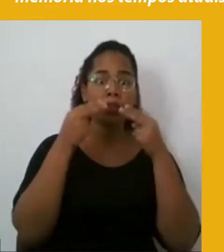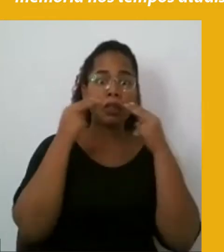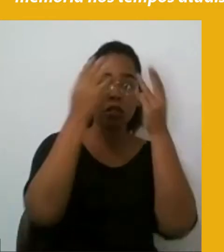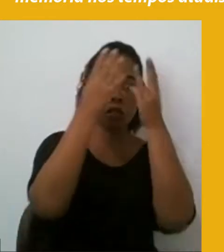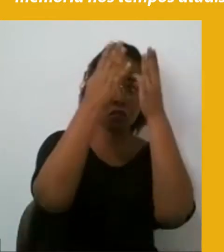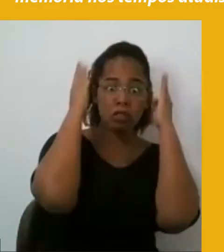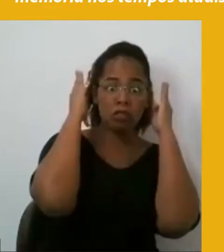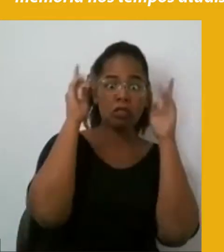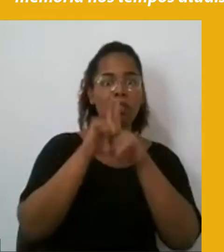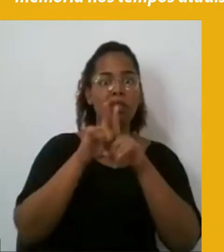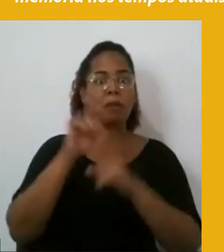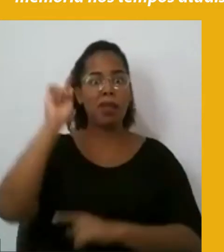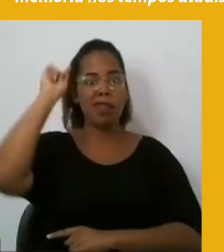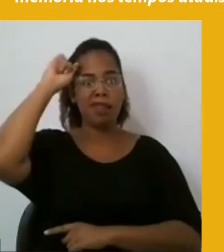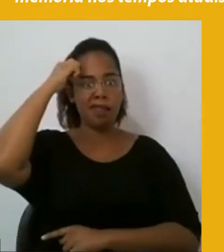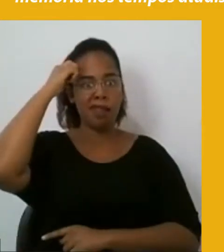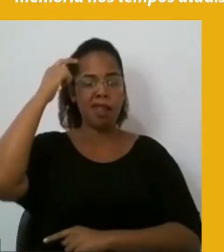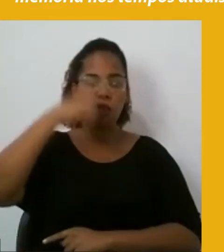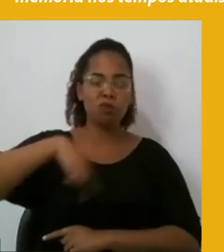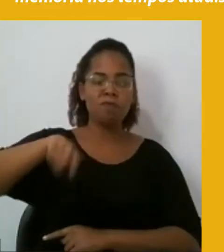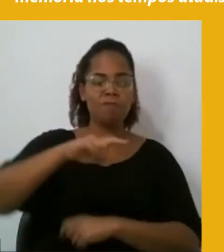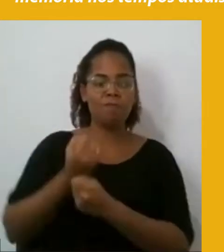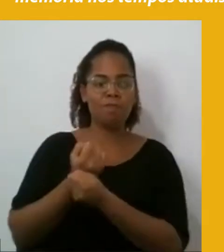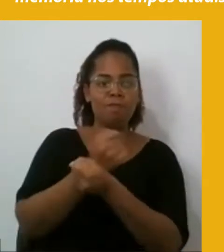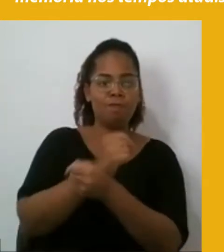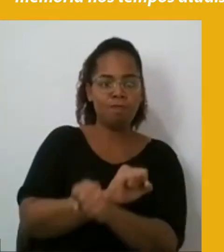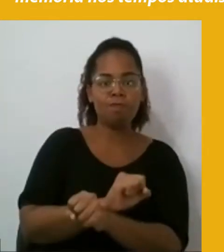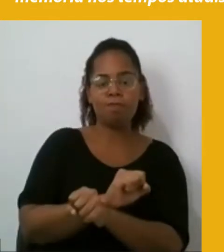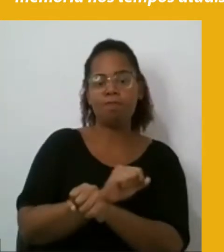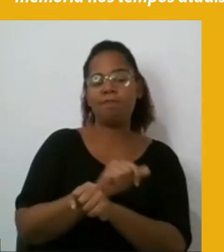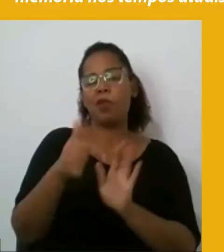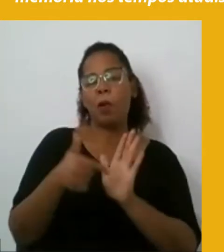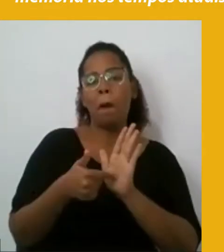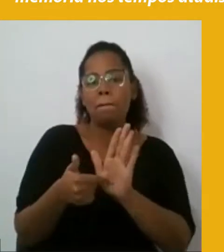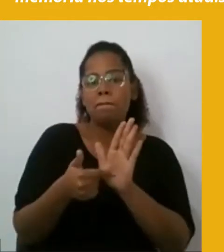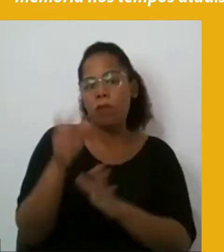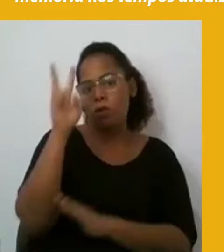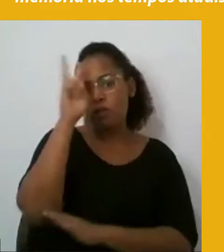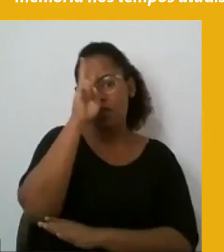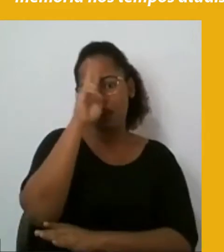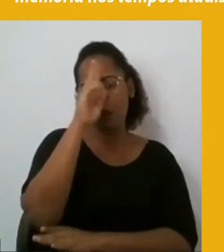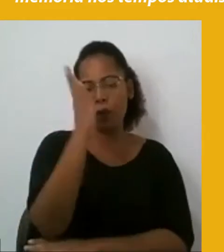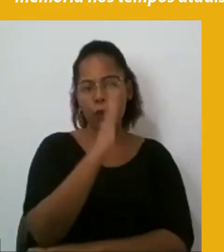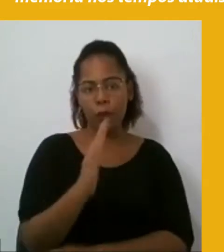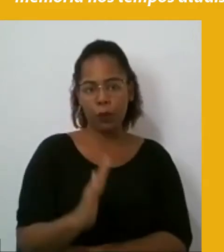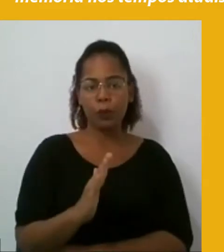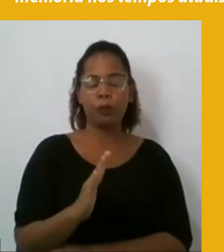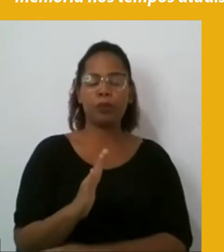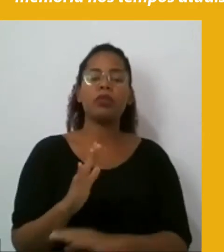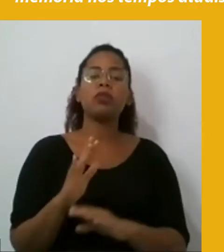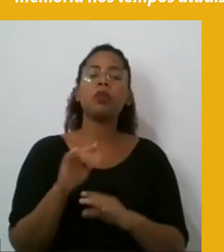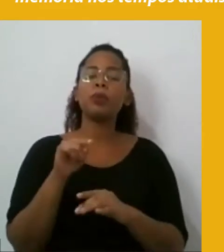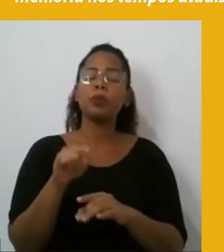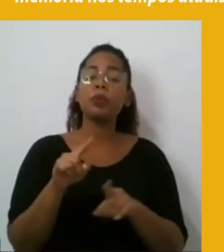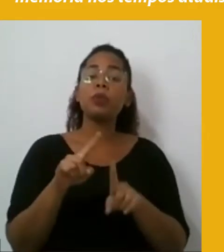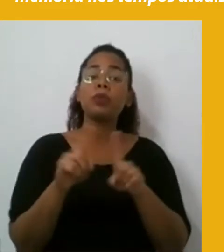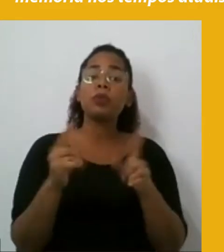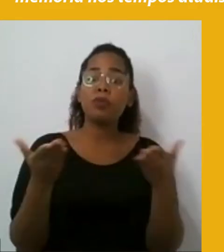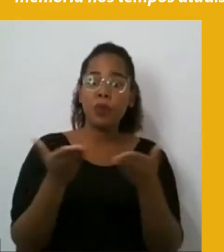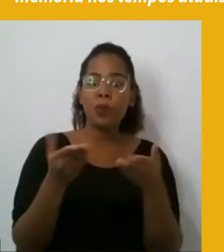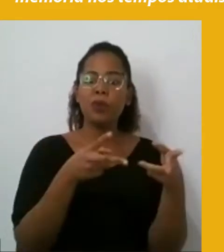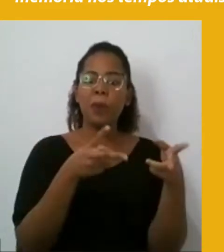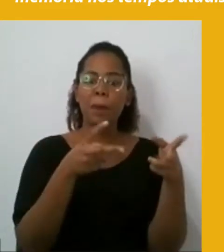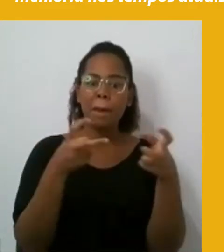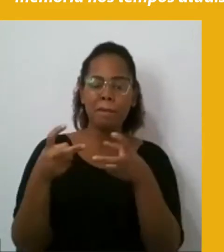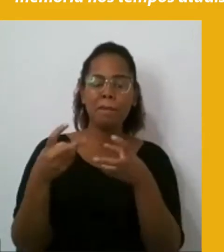trazidos à força. E que hoje continua a fazer a mesma coisa com essas populações que derivam dessas populações, tanto dos povos